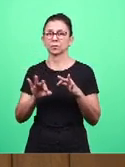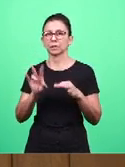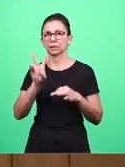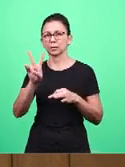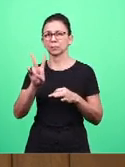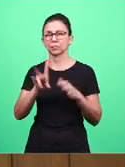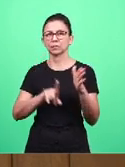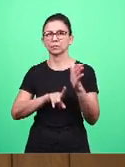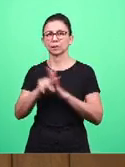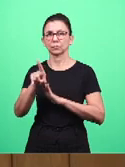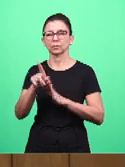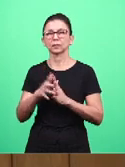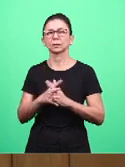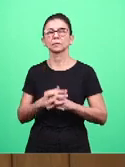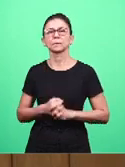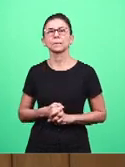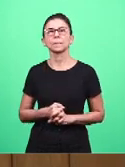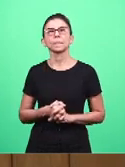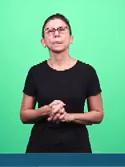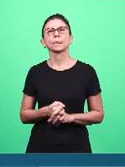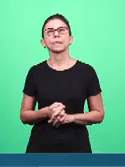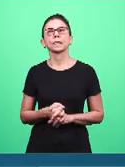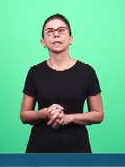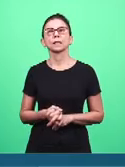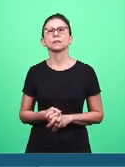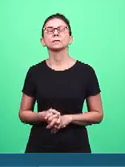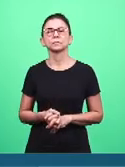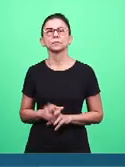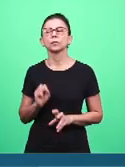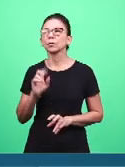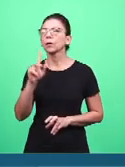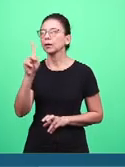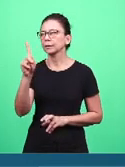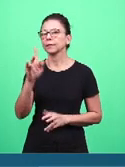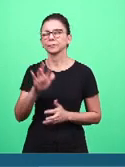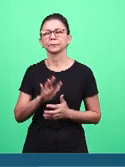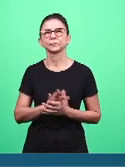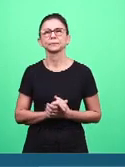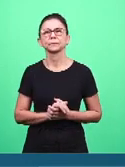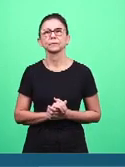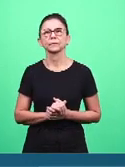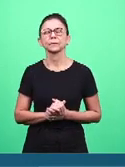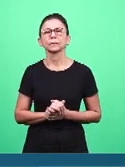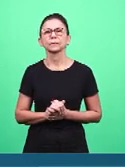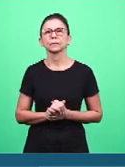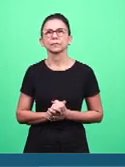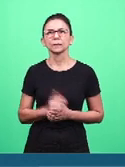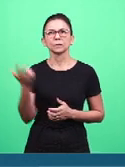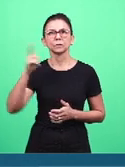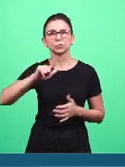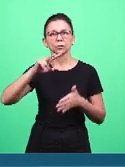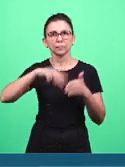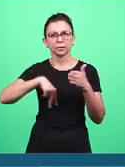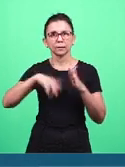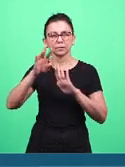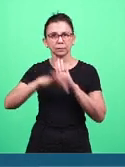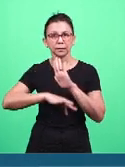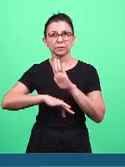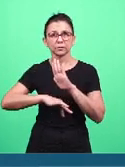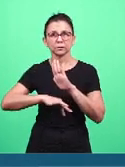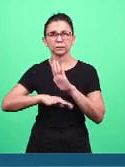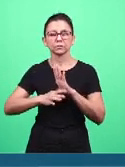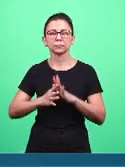é assim que é feito? Governo não é assim, não. O governo na igreja já está tudo pronto. As irmãs estão num lugar, os irmãos